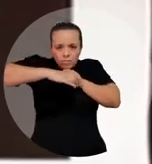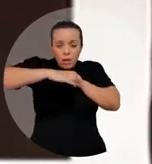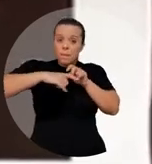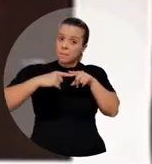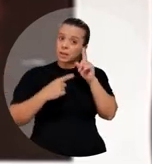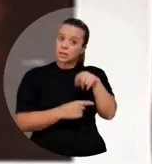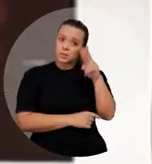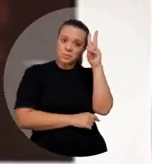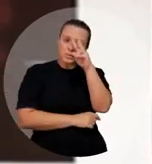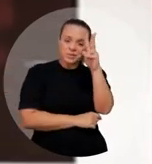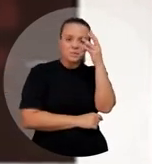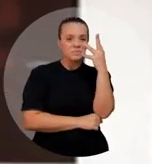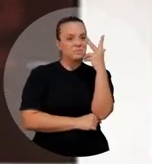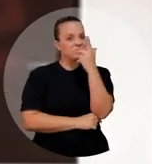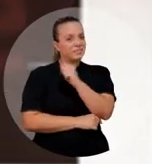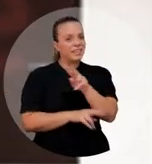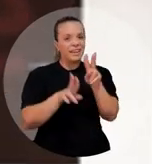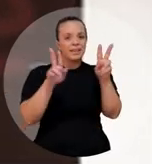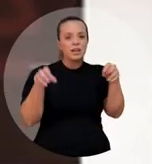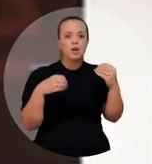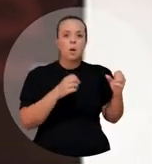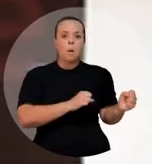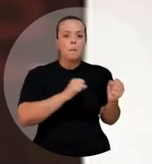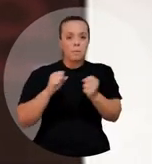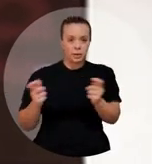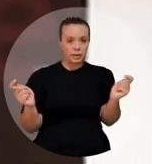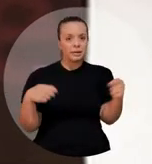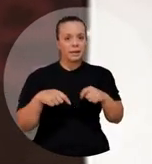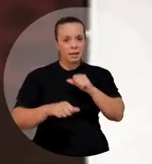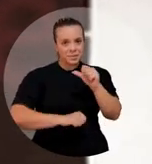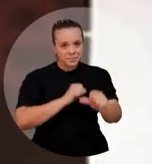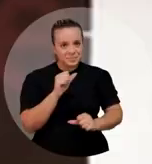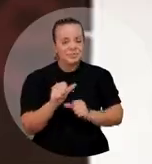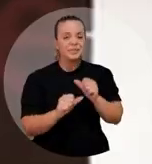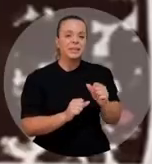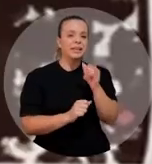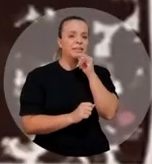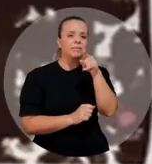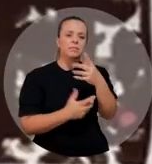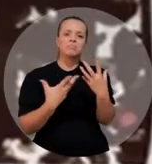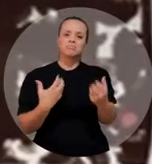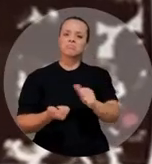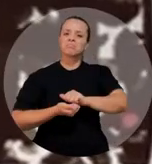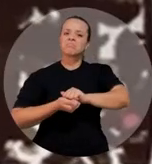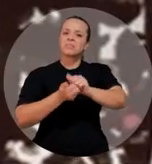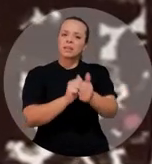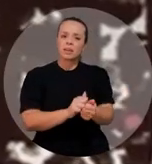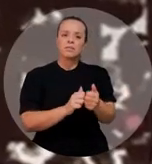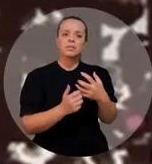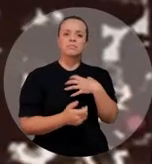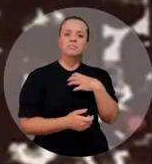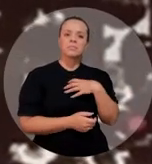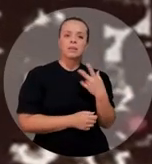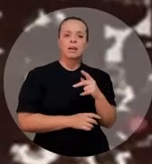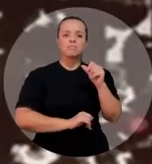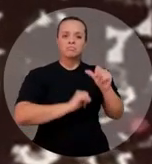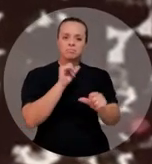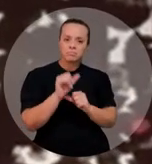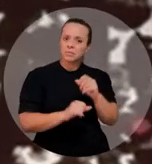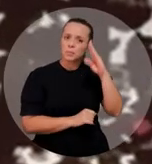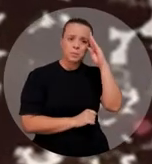bem, bem bonita, assim, desse sentido do poder de mudança, né? Uhum. De você se adaptar, de você se